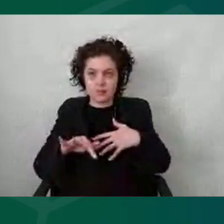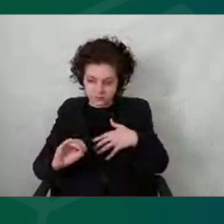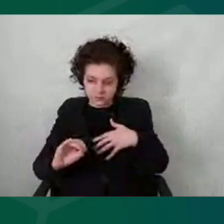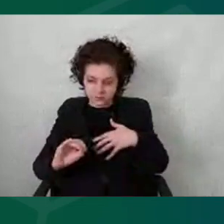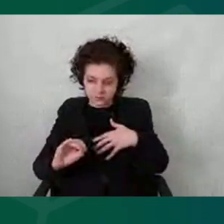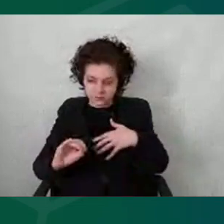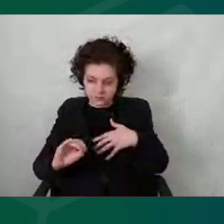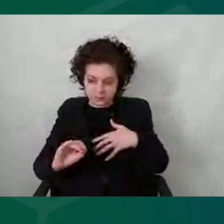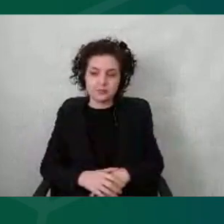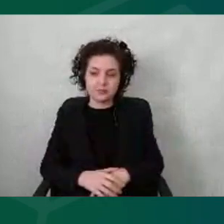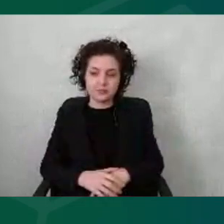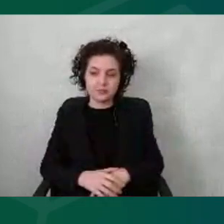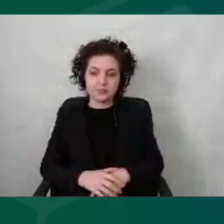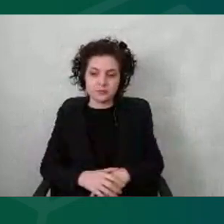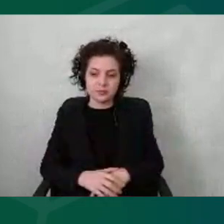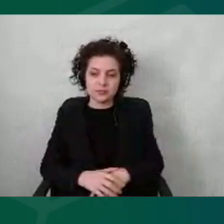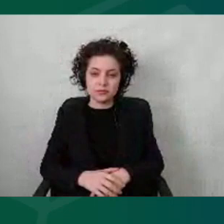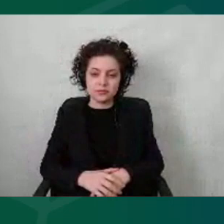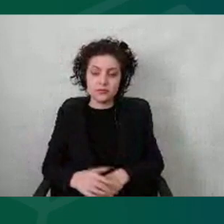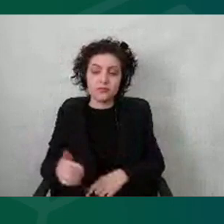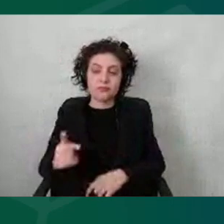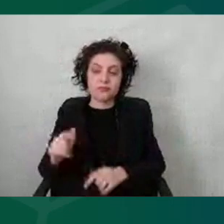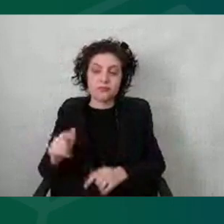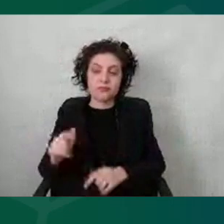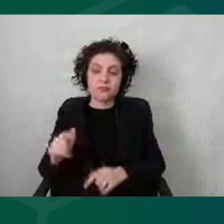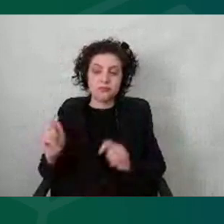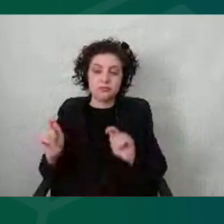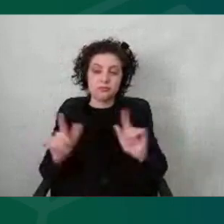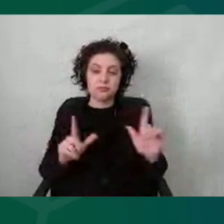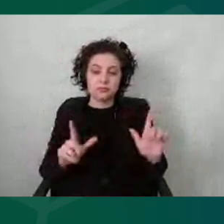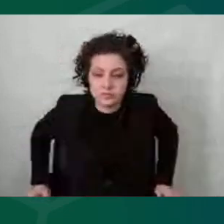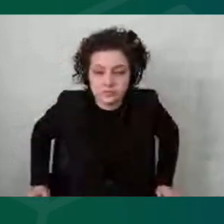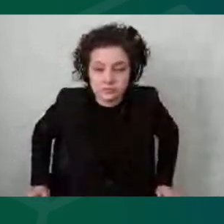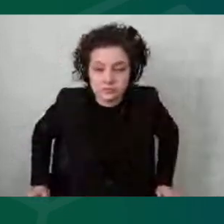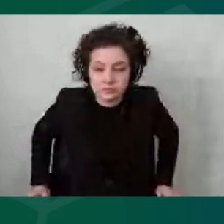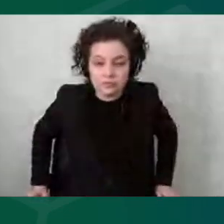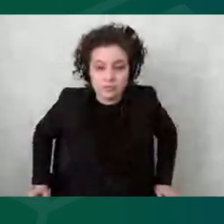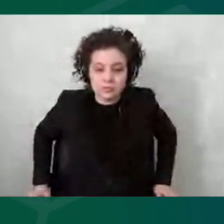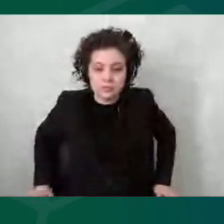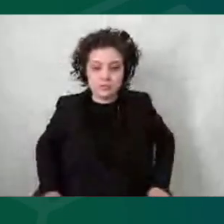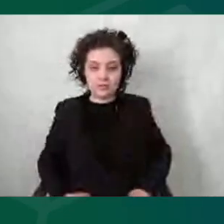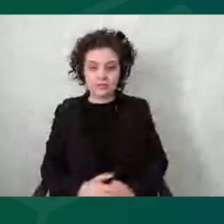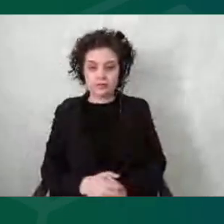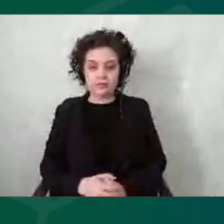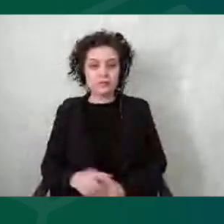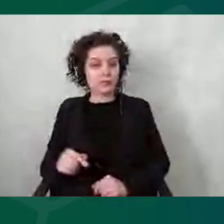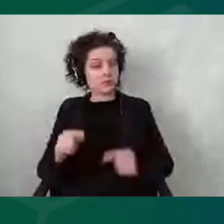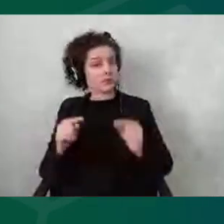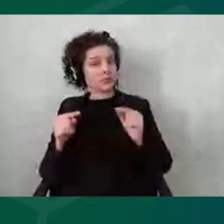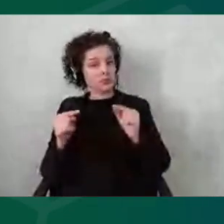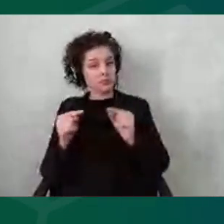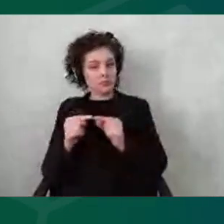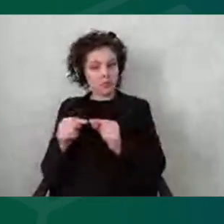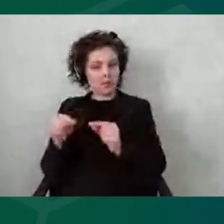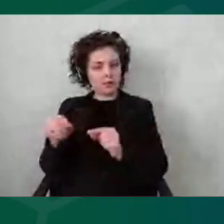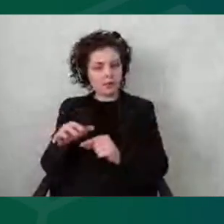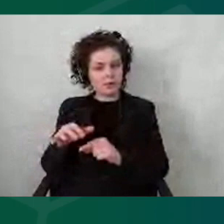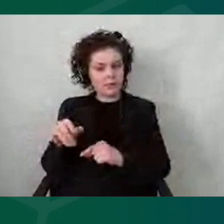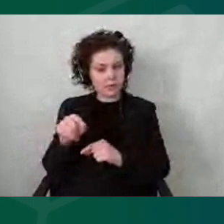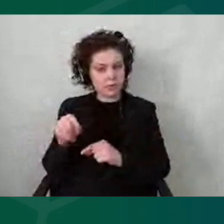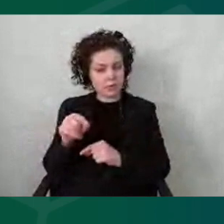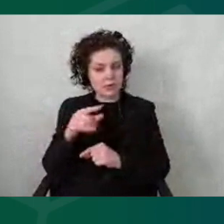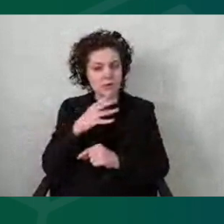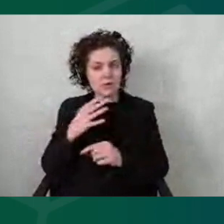e reparo. Próximo, por favor. Então, esse aspecto nos lembra muito do que nós conhecemos